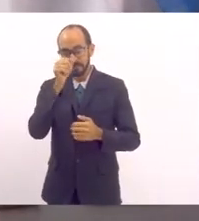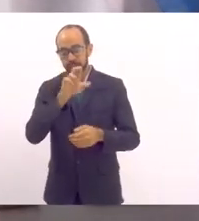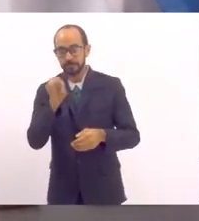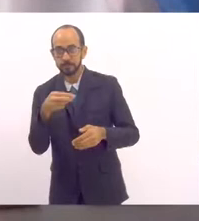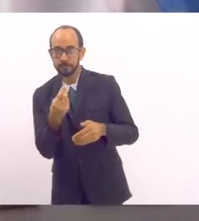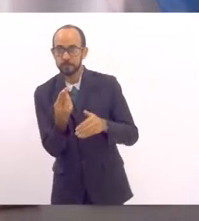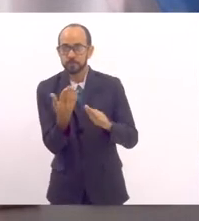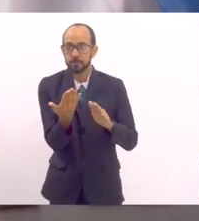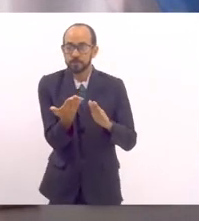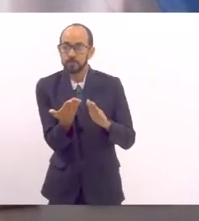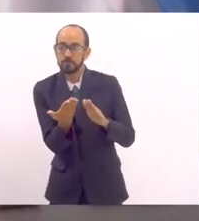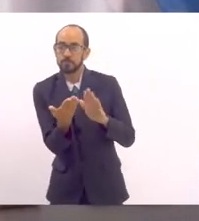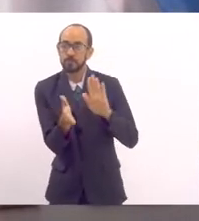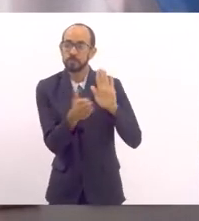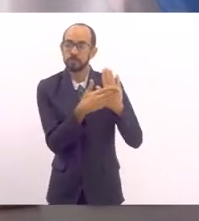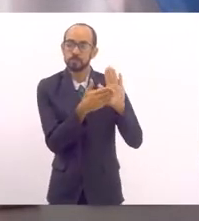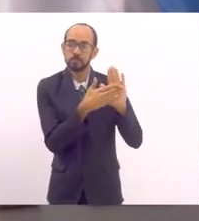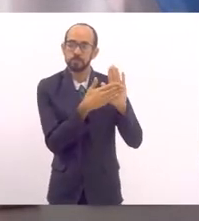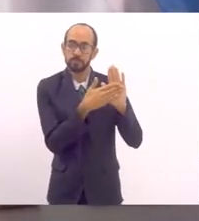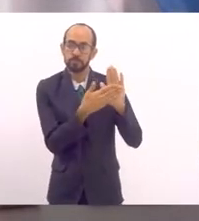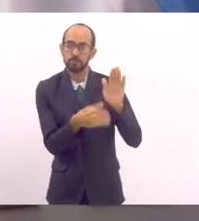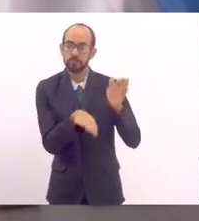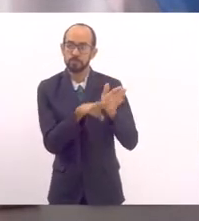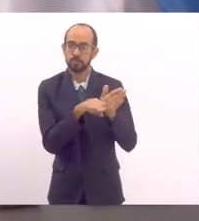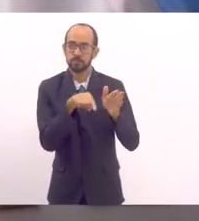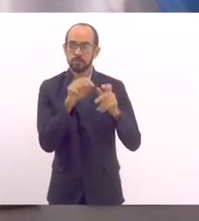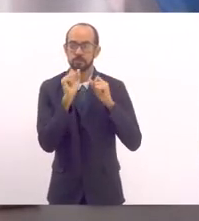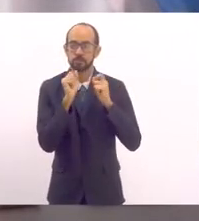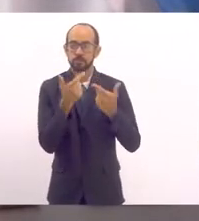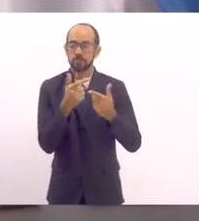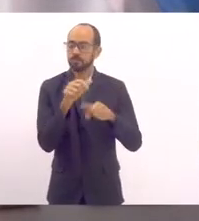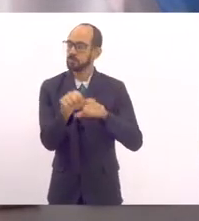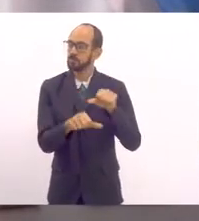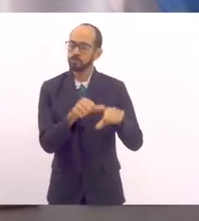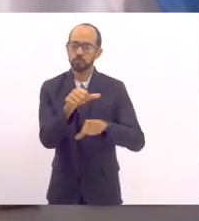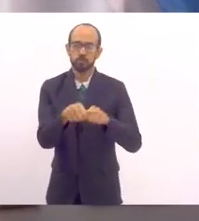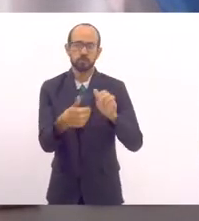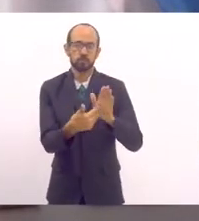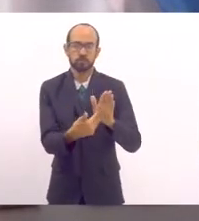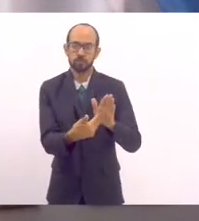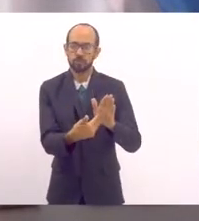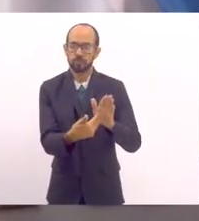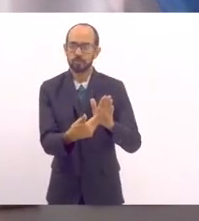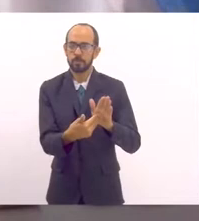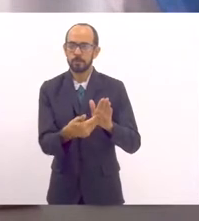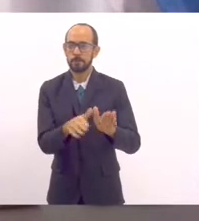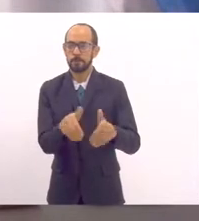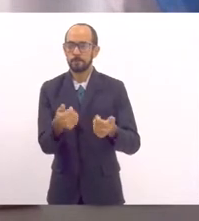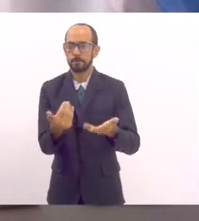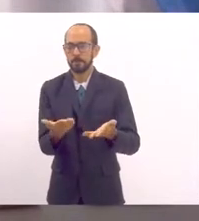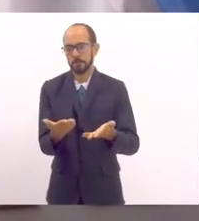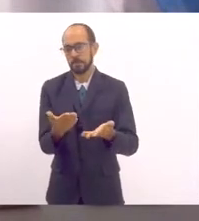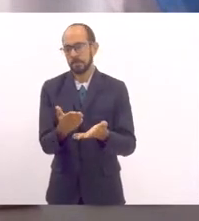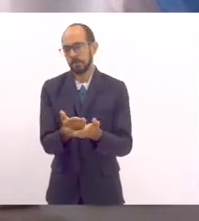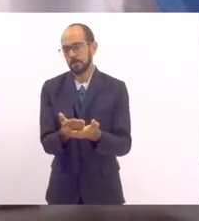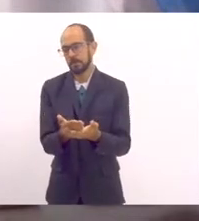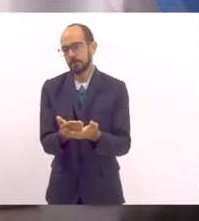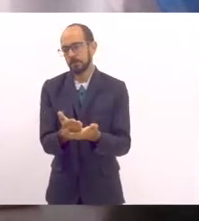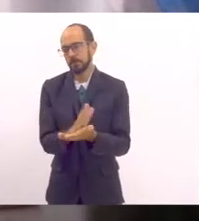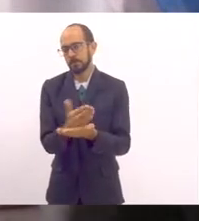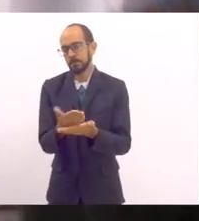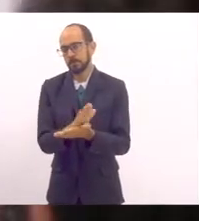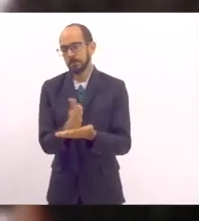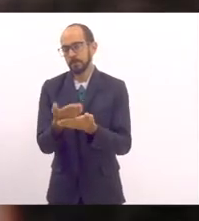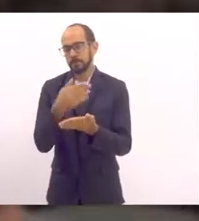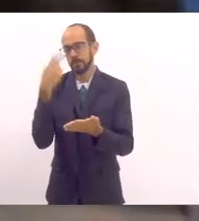o projeto em fins aqui na casa, veio de uma maneira totalmente diferenciada. Então, tiveram pessoas